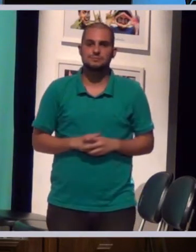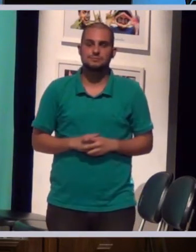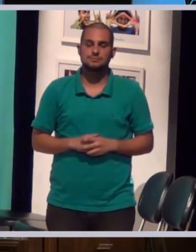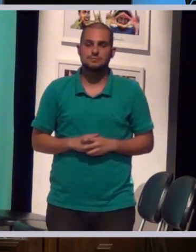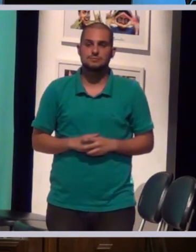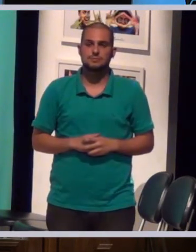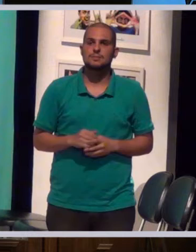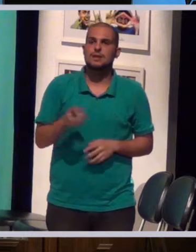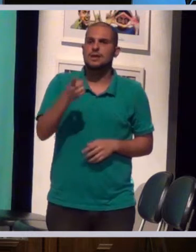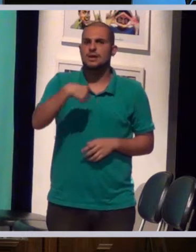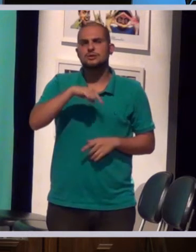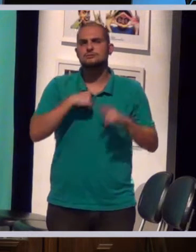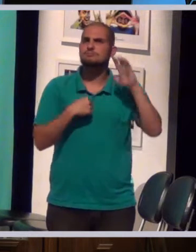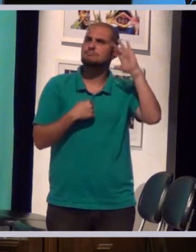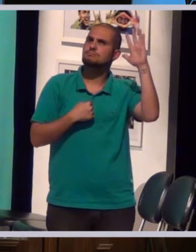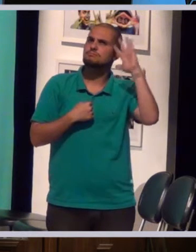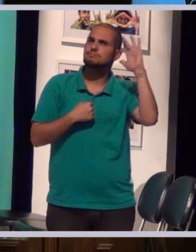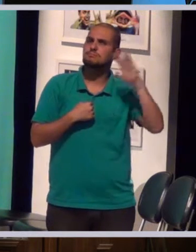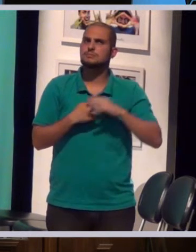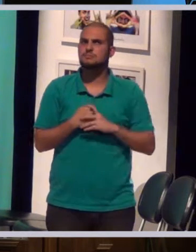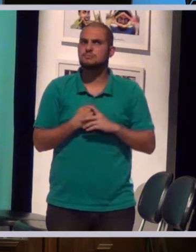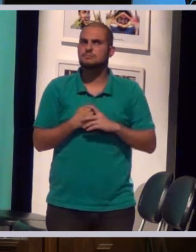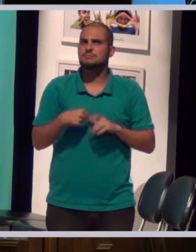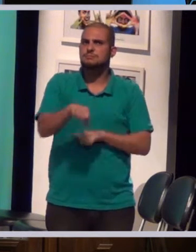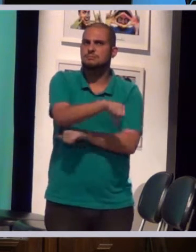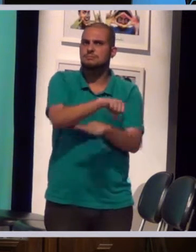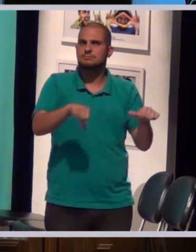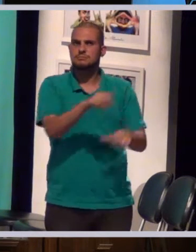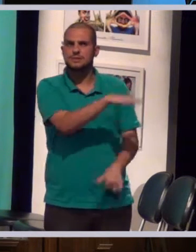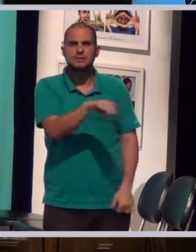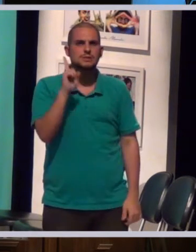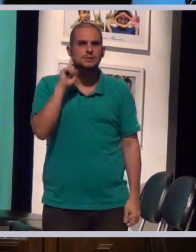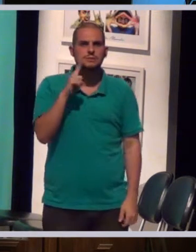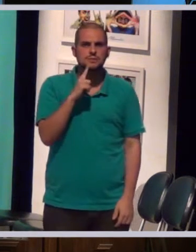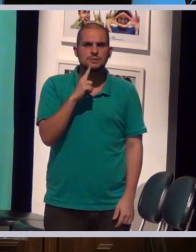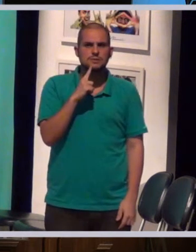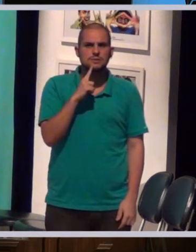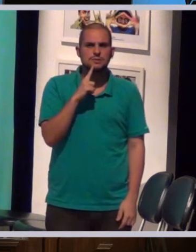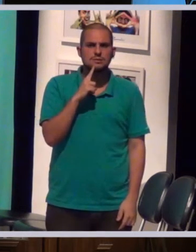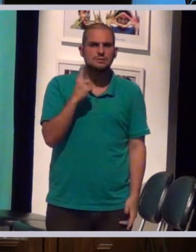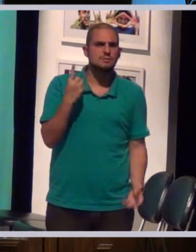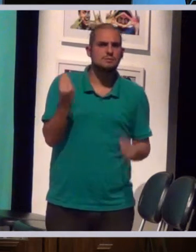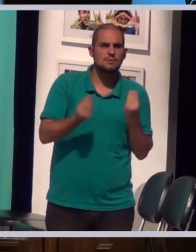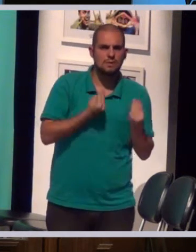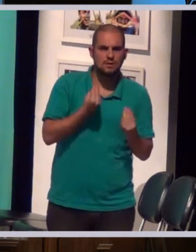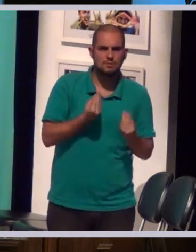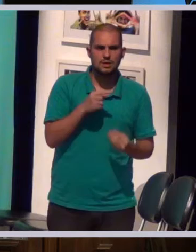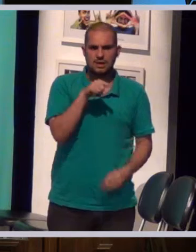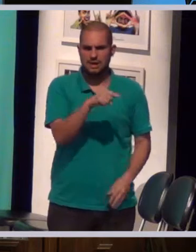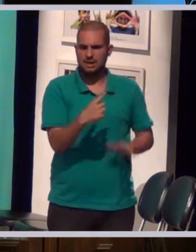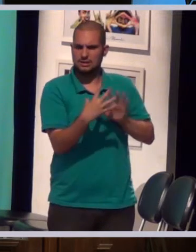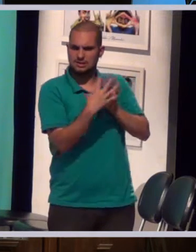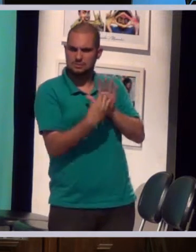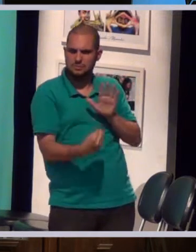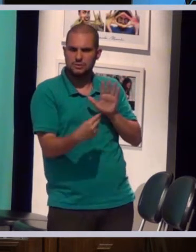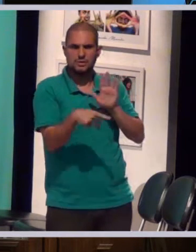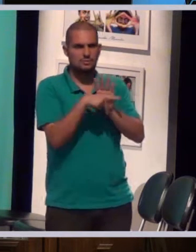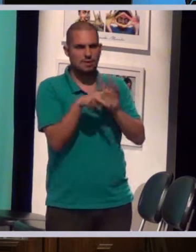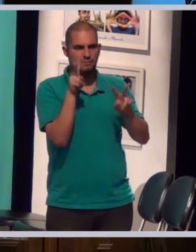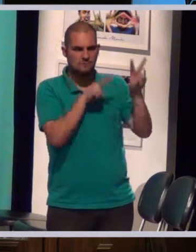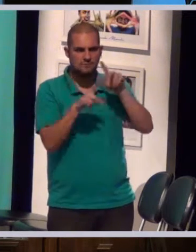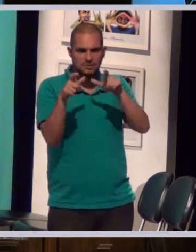nós nos perguntamos, e as crianças surdas? Seria, no caso delas, o esboço visoespacial